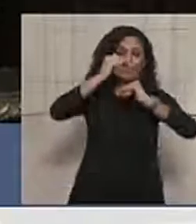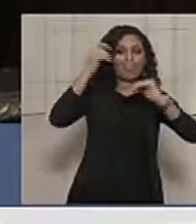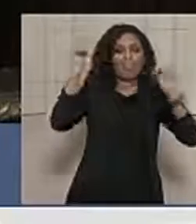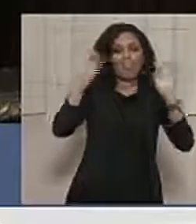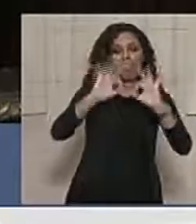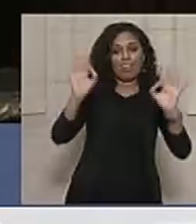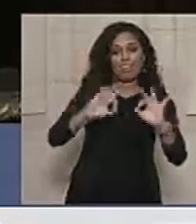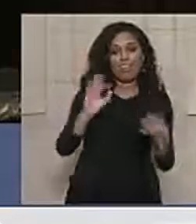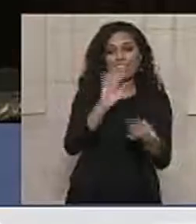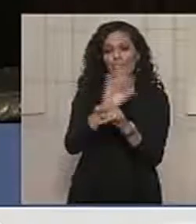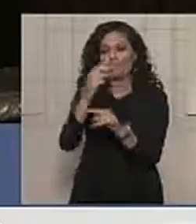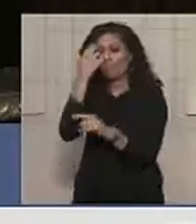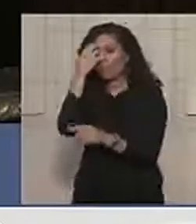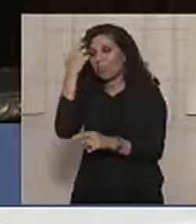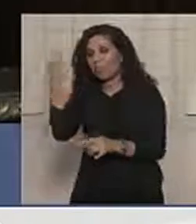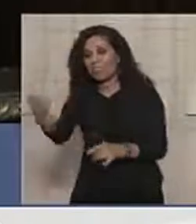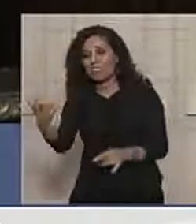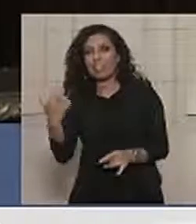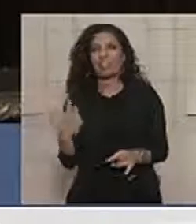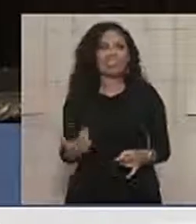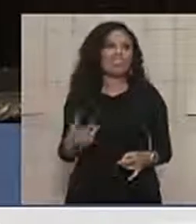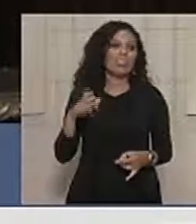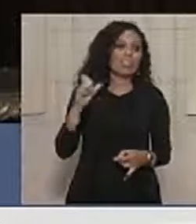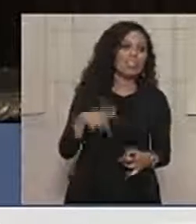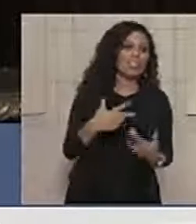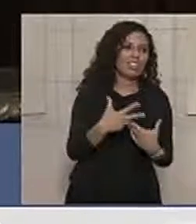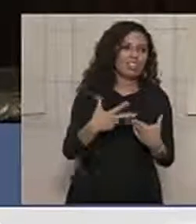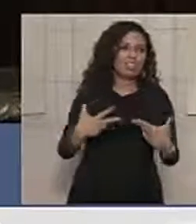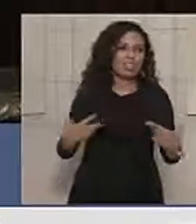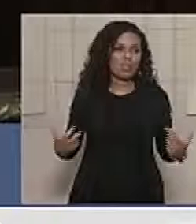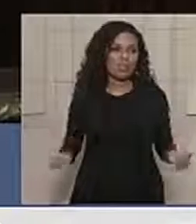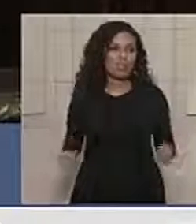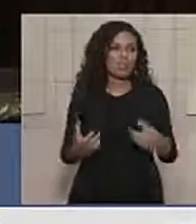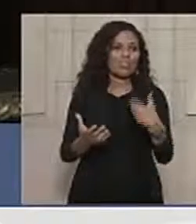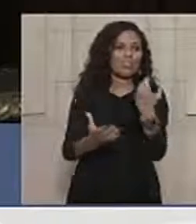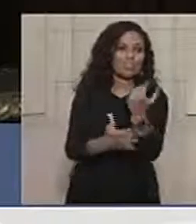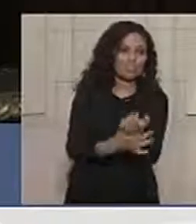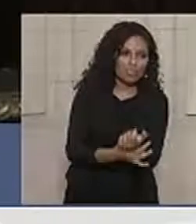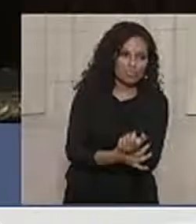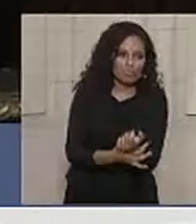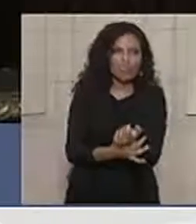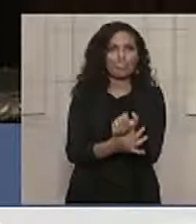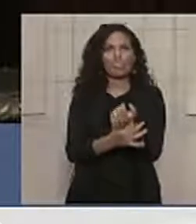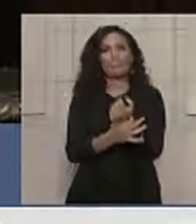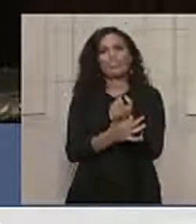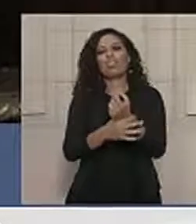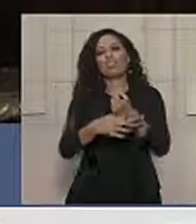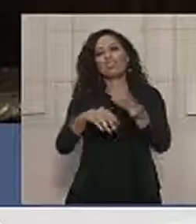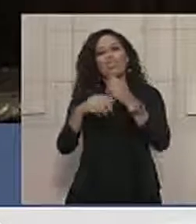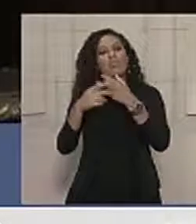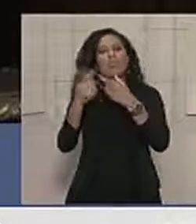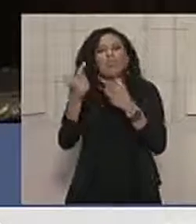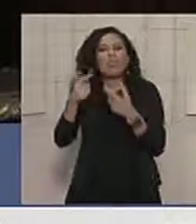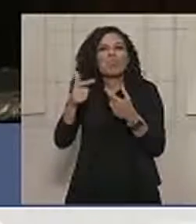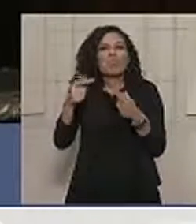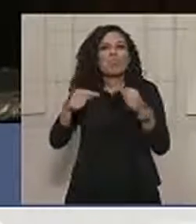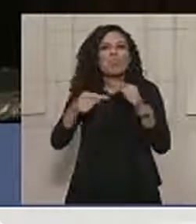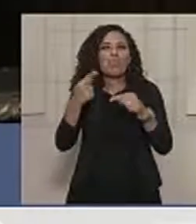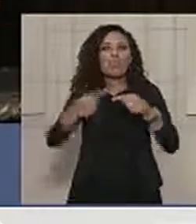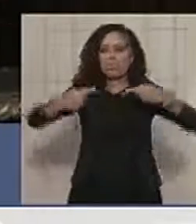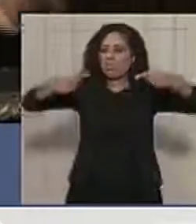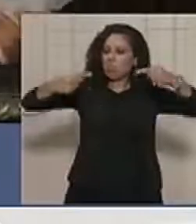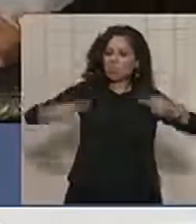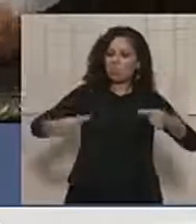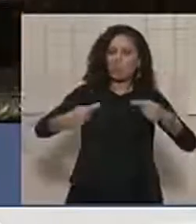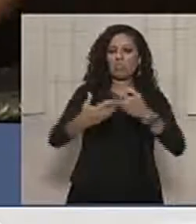à inteligência, né? Entendendo que segurança pública não é ostensividade, não é